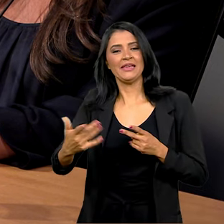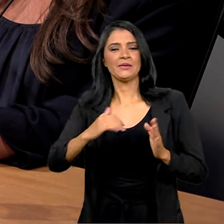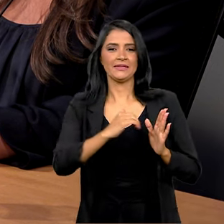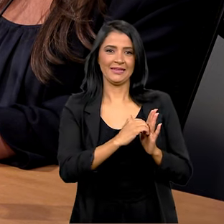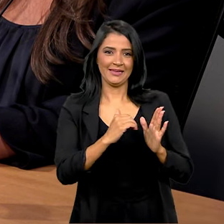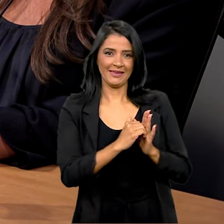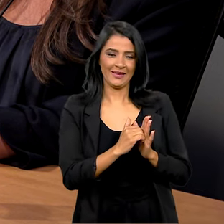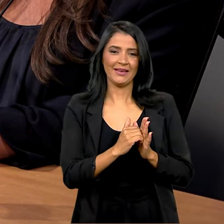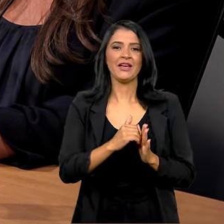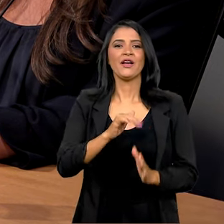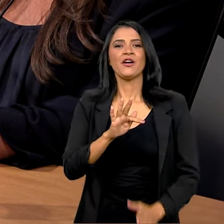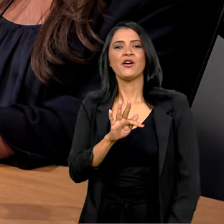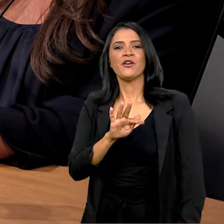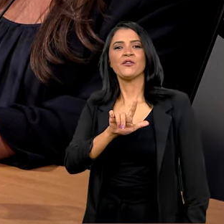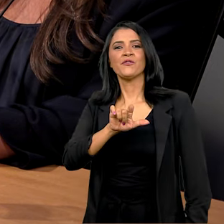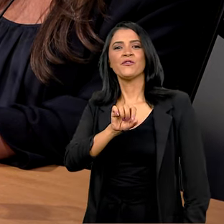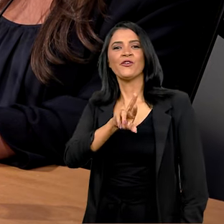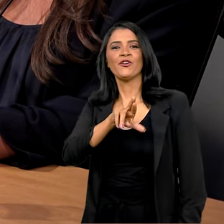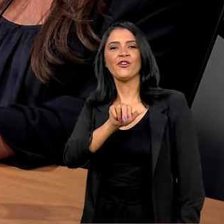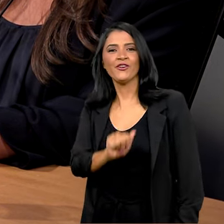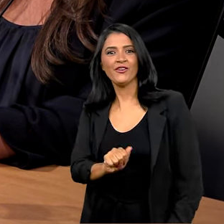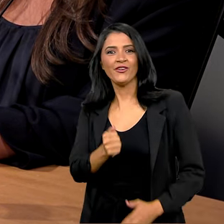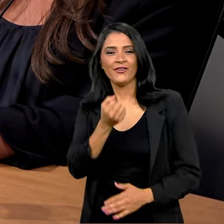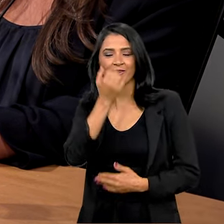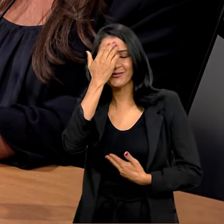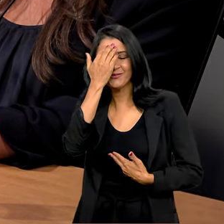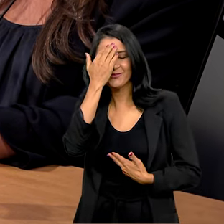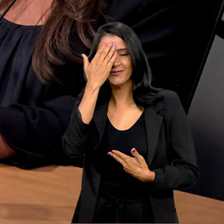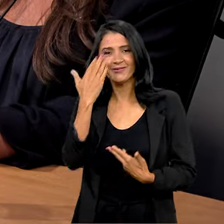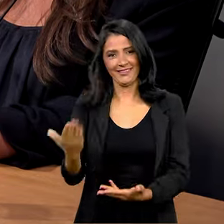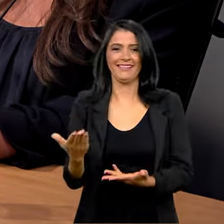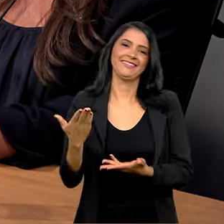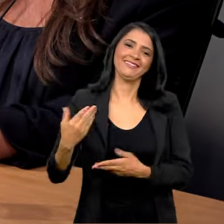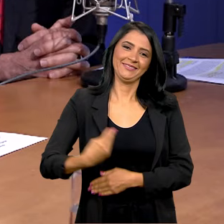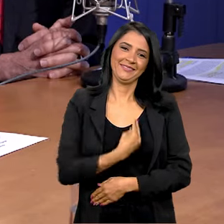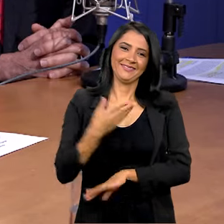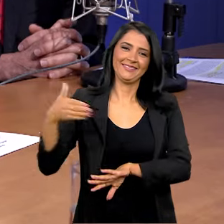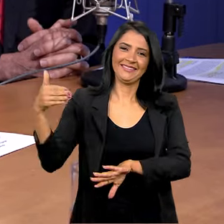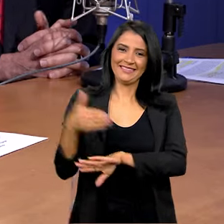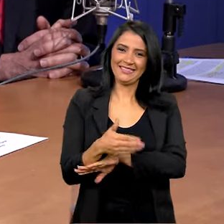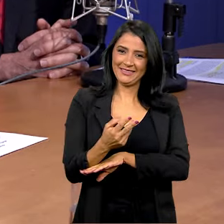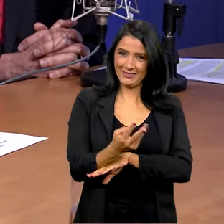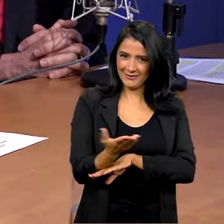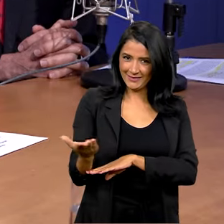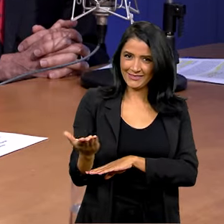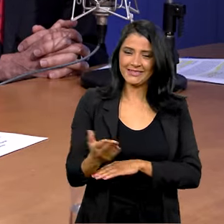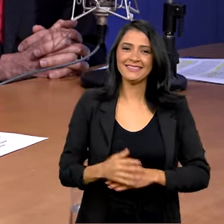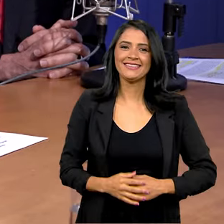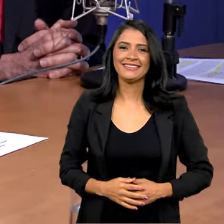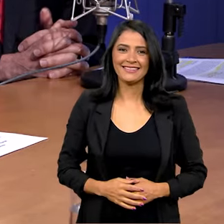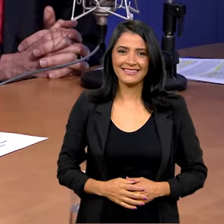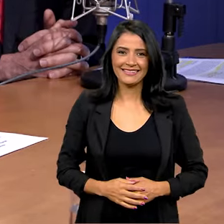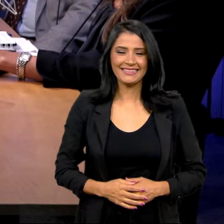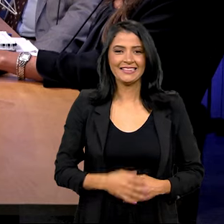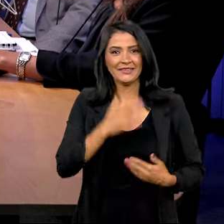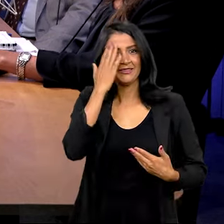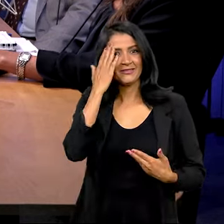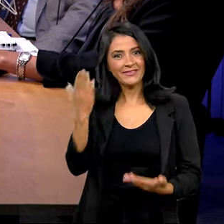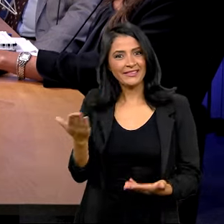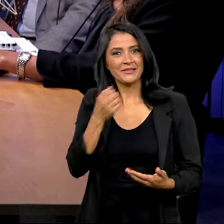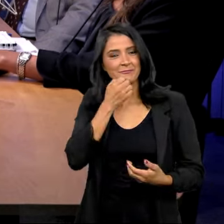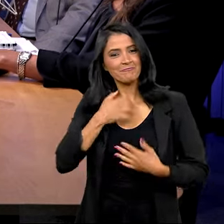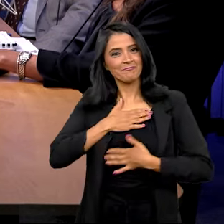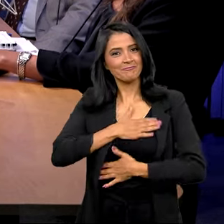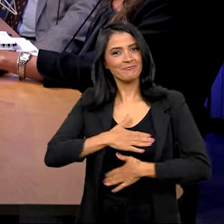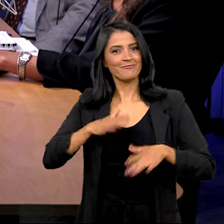e pelo Senado Flora Vargas Muito obrigado pela presença de vocês muito obrigada